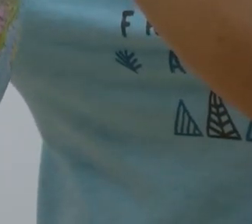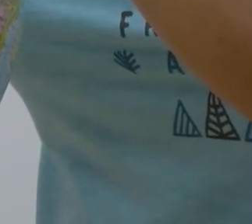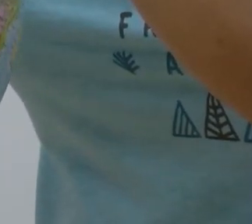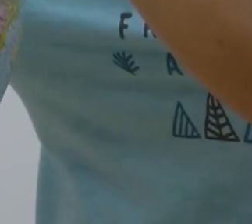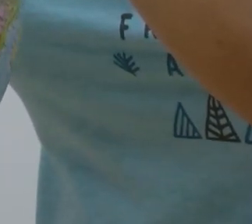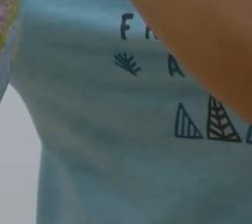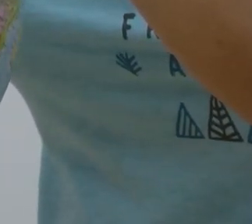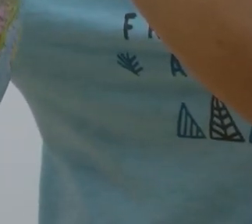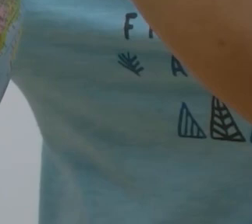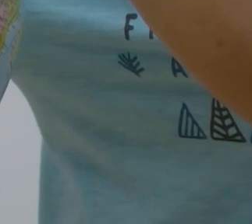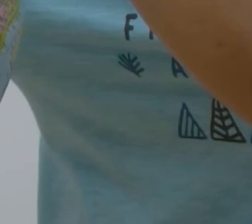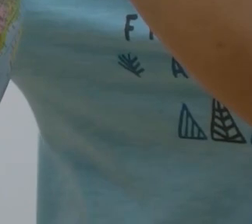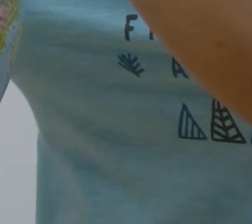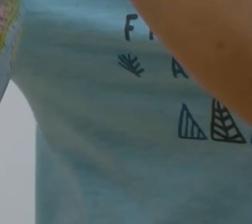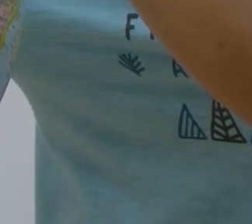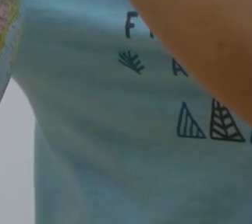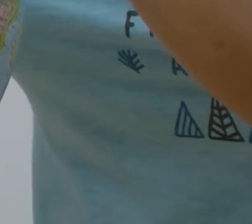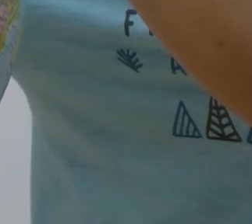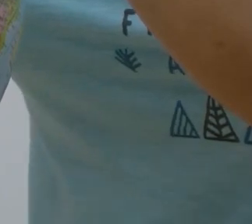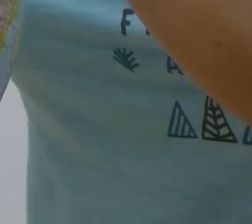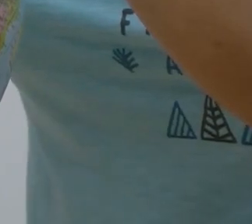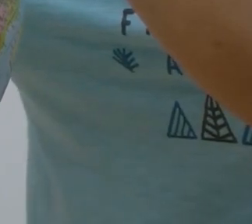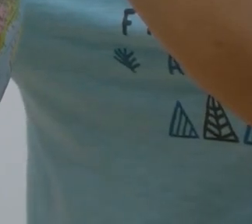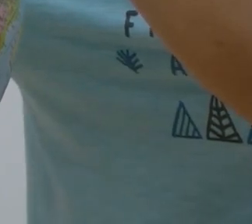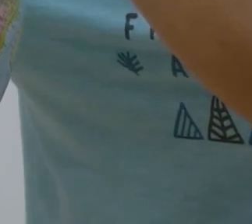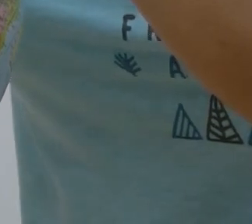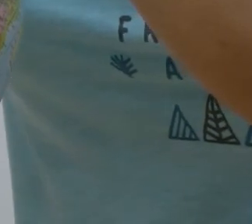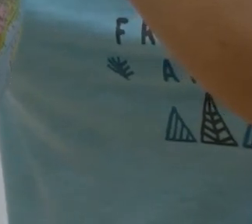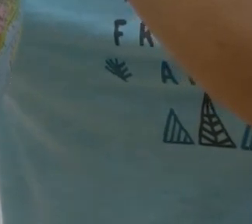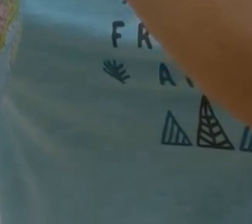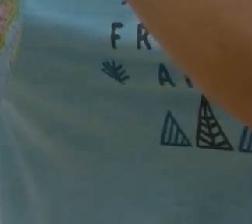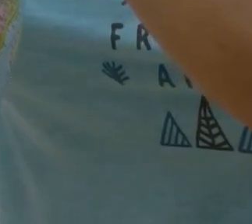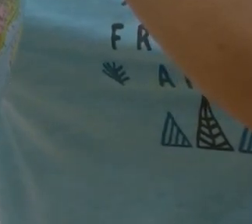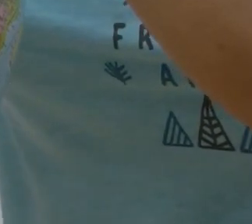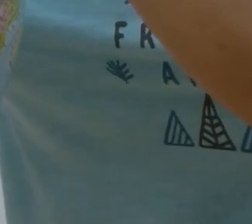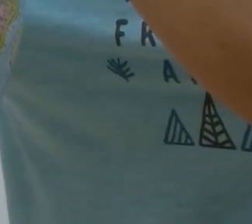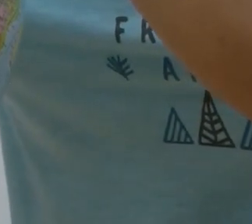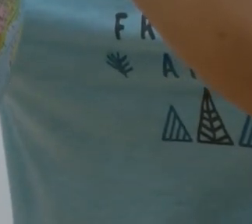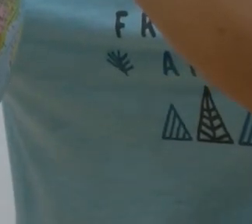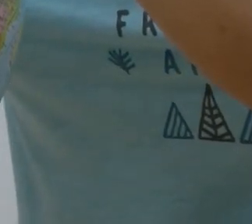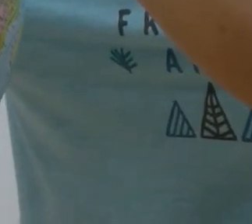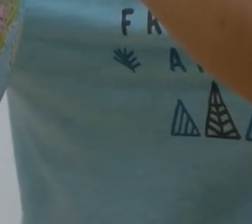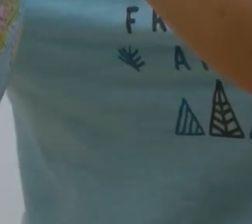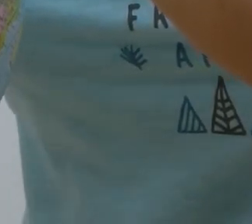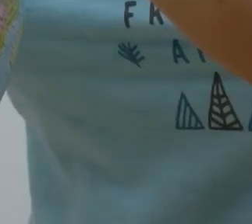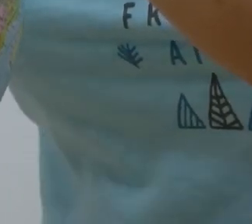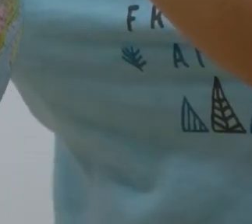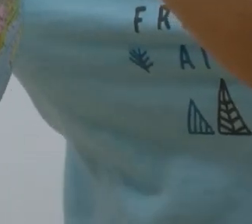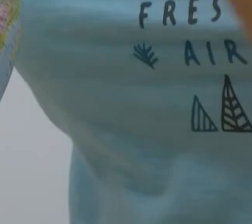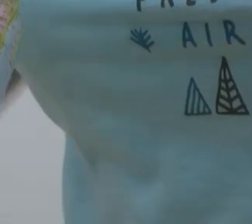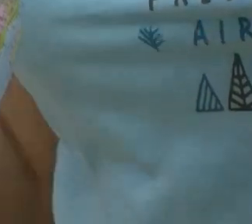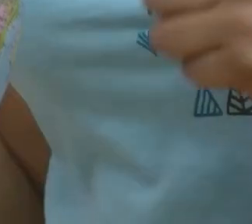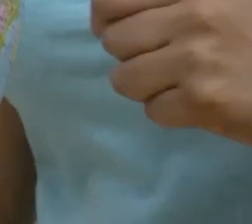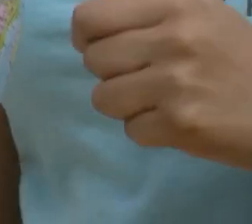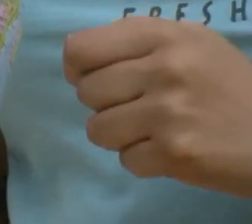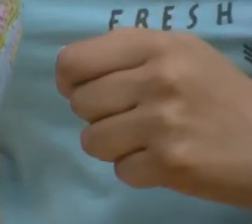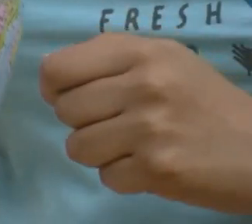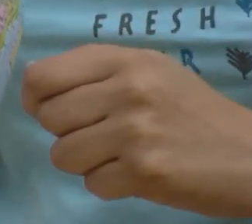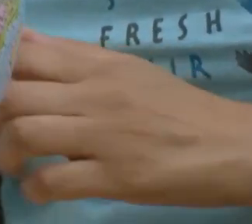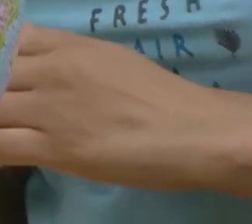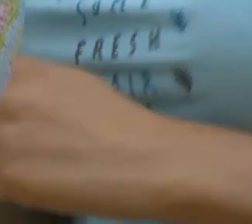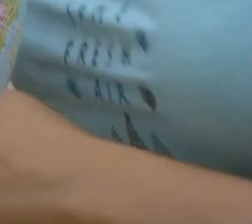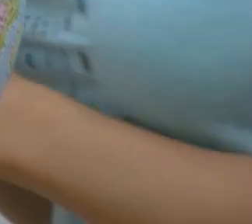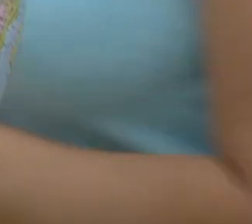com os post-its, tá certo? As correntes, como elas seriam, tá certo? E é justamente